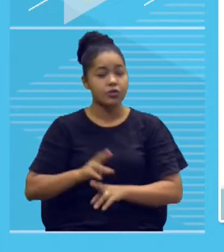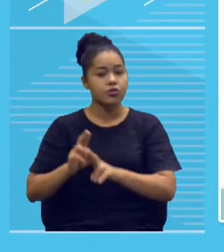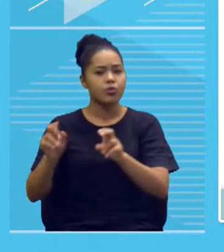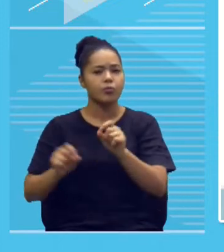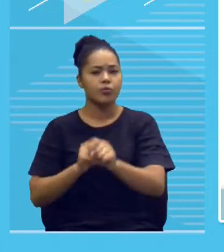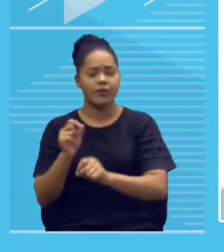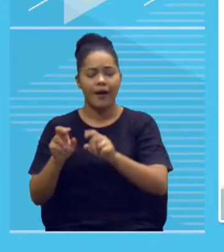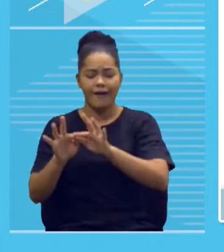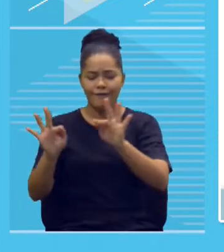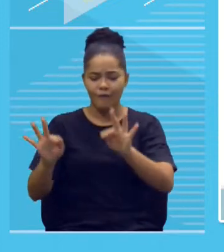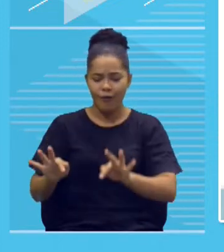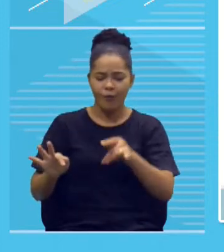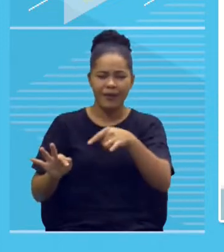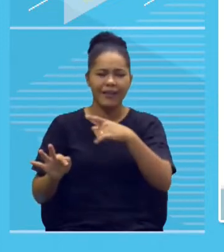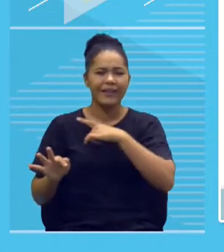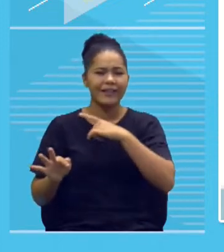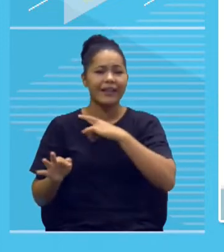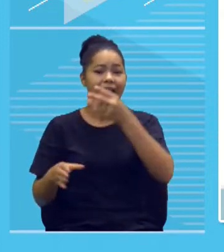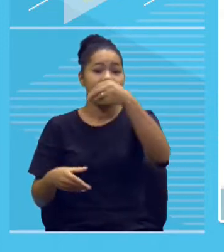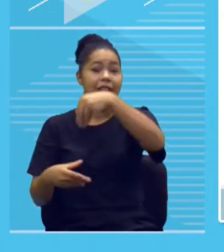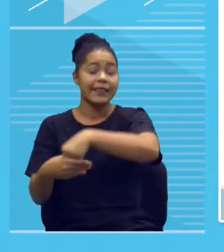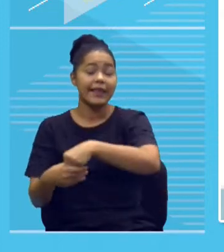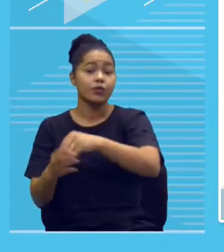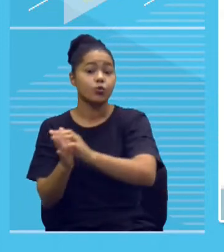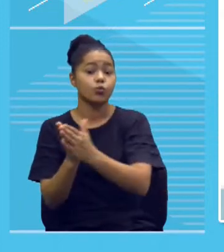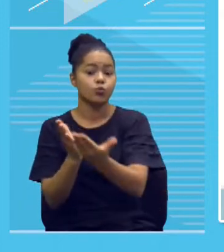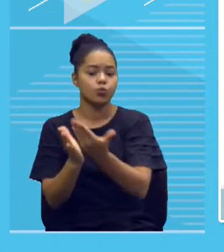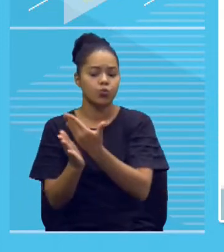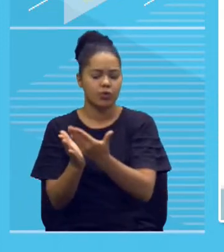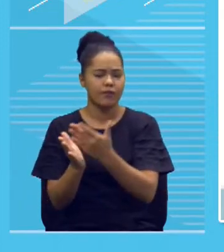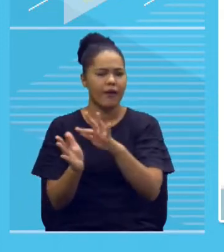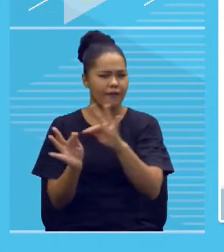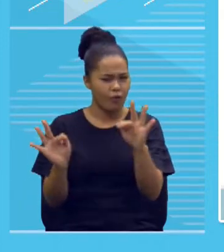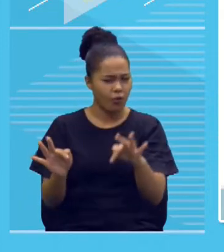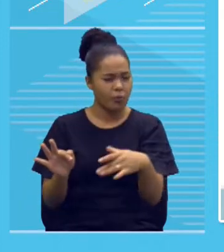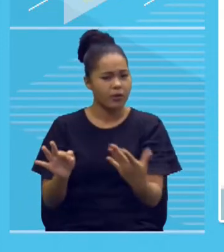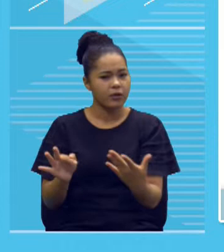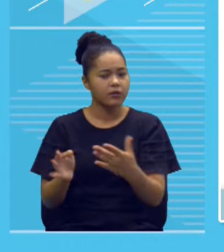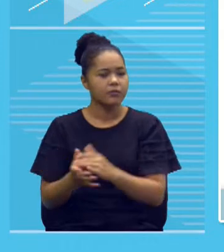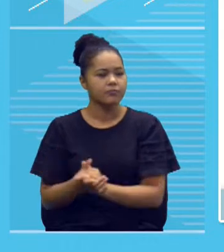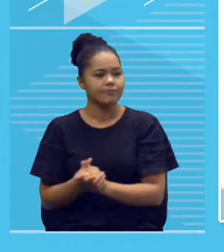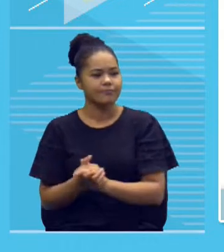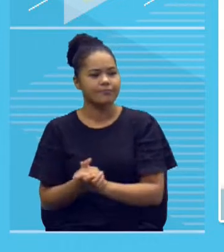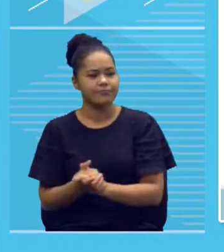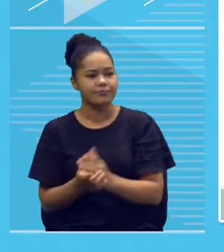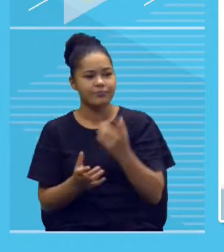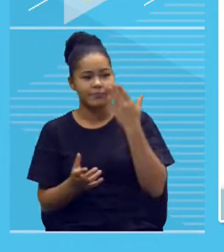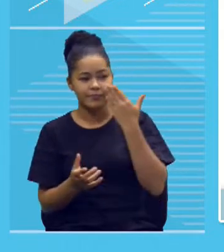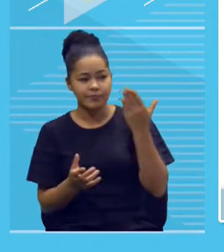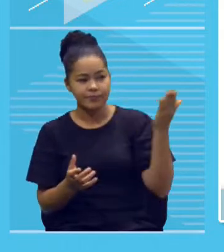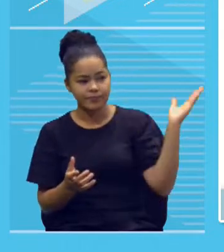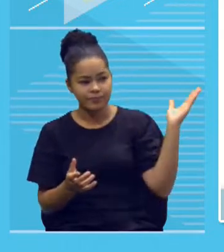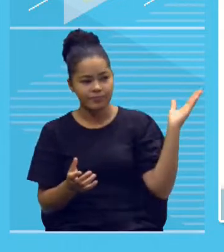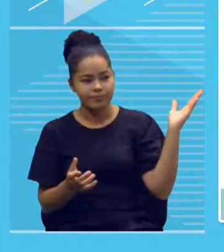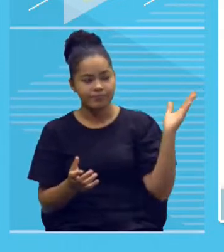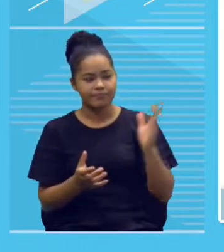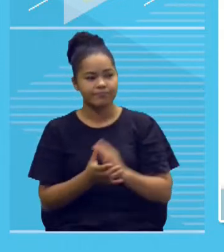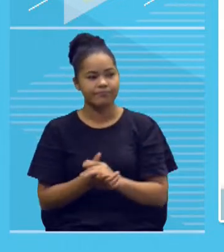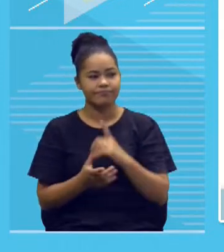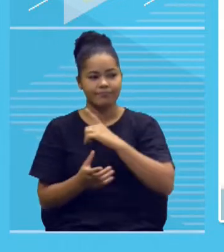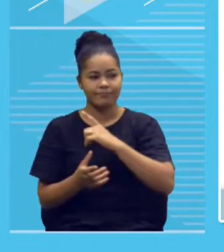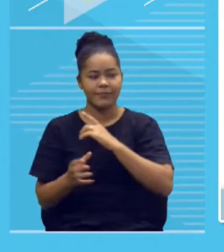a fórmula tá assim ó juros é igual a City pesquisaram na internet